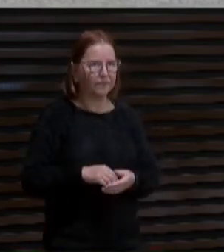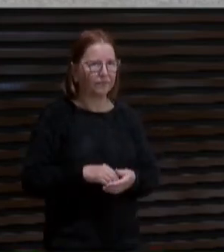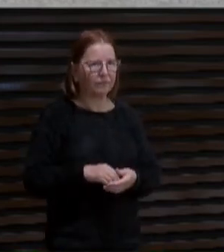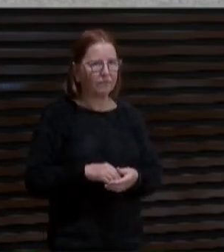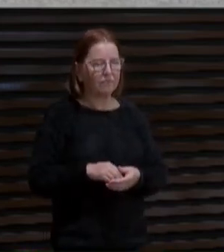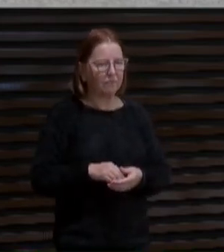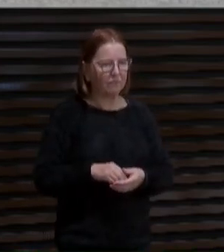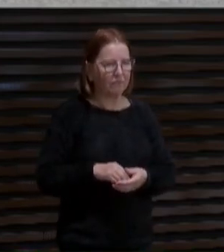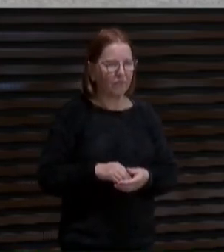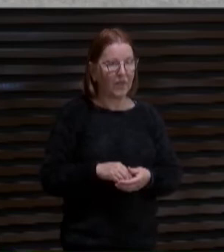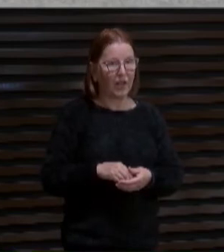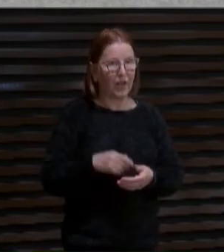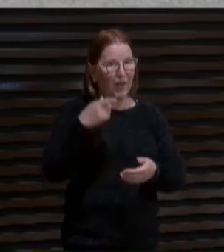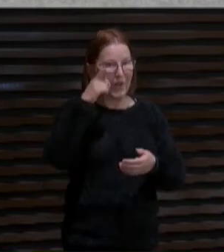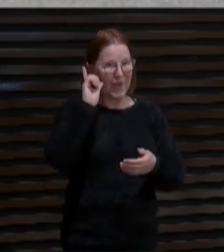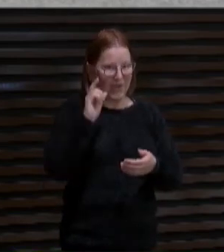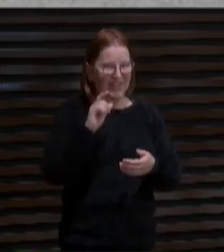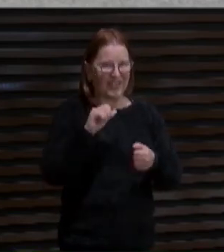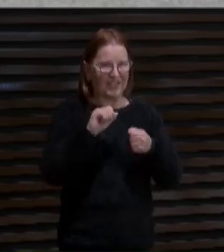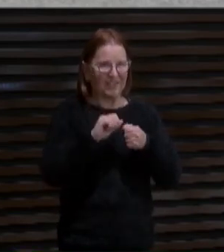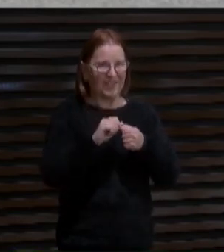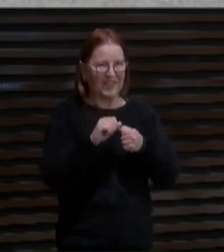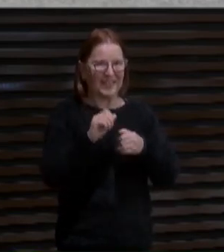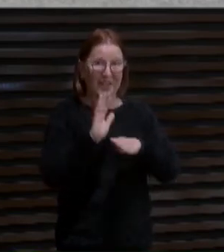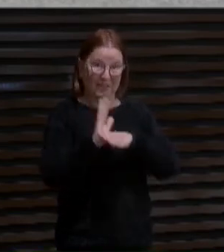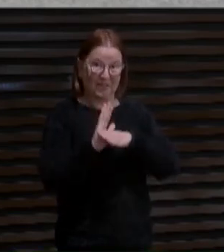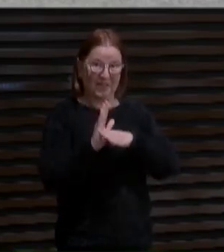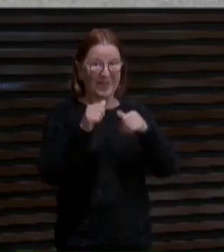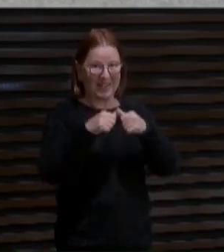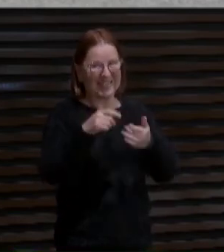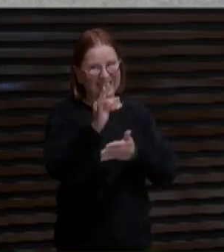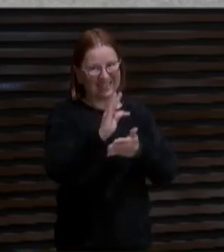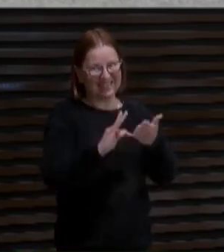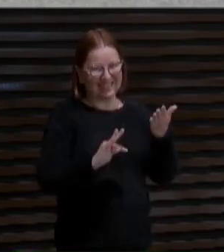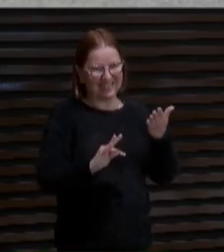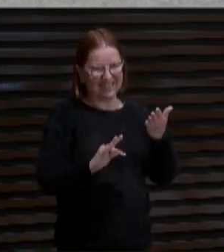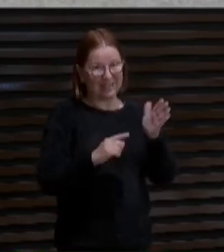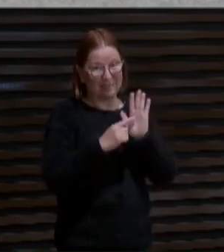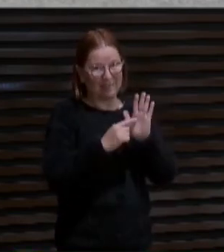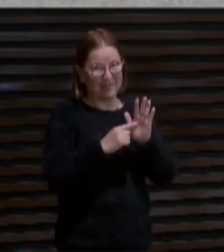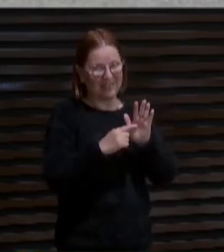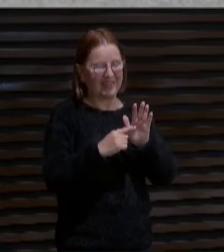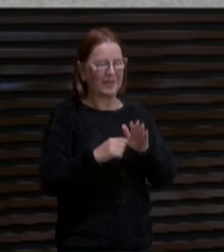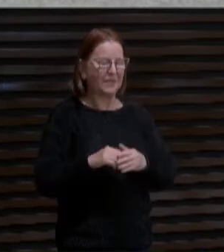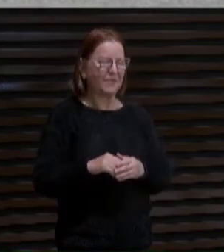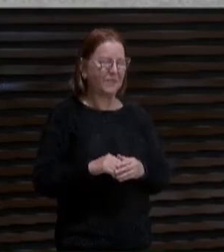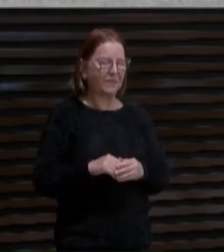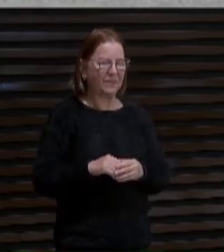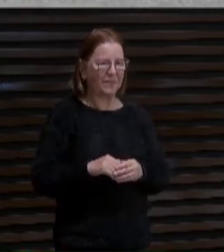todo no telão mostrando o vídeo foi bem acho que ele entende um pouco mais de